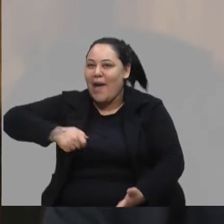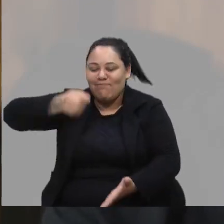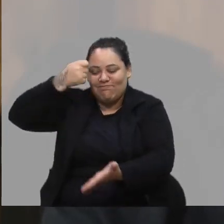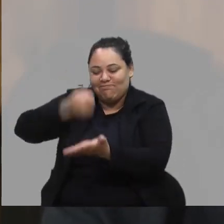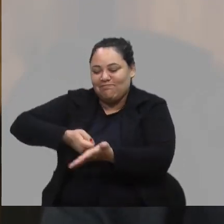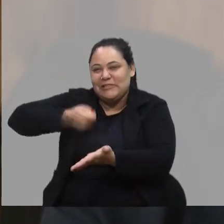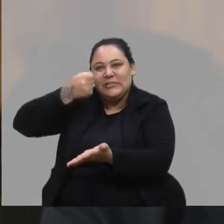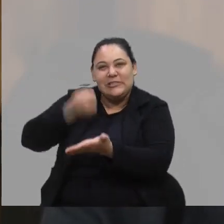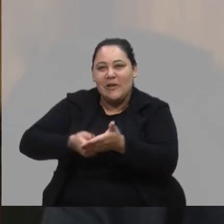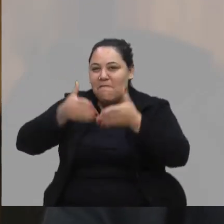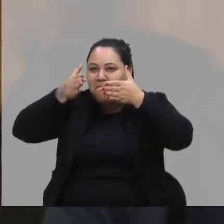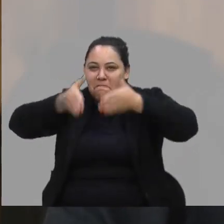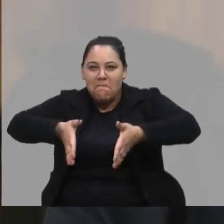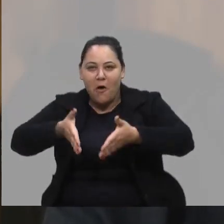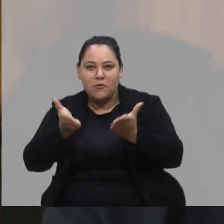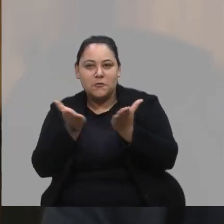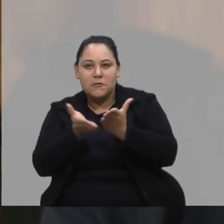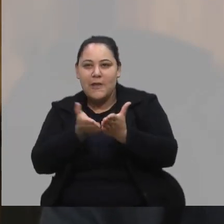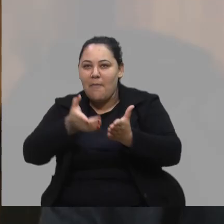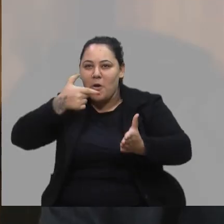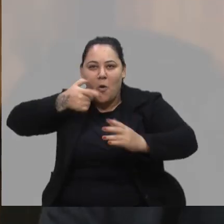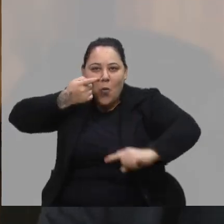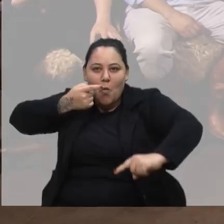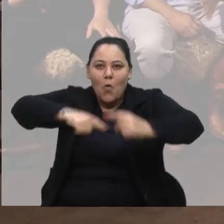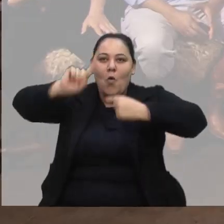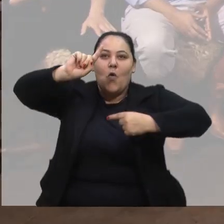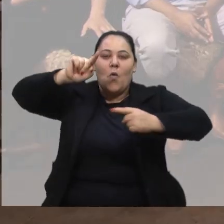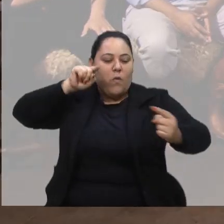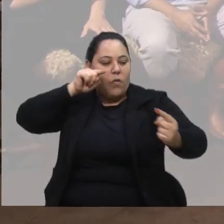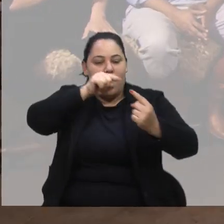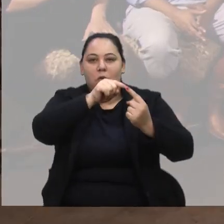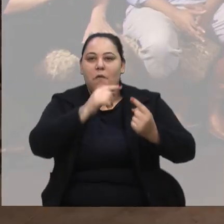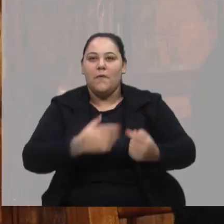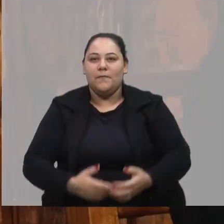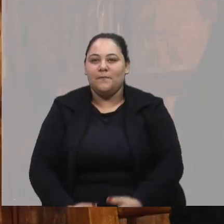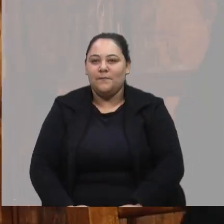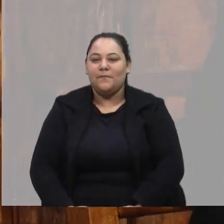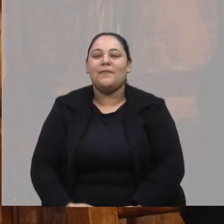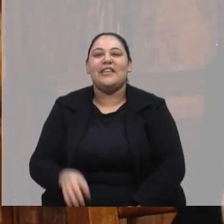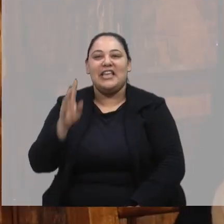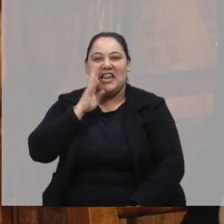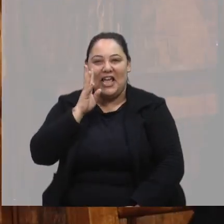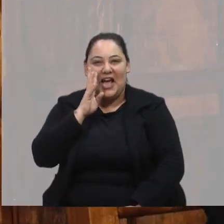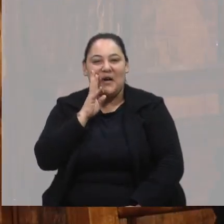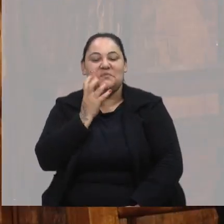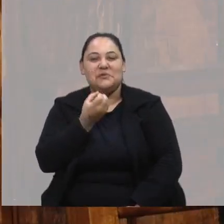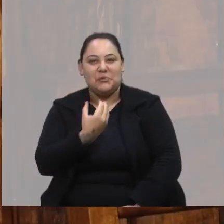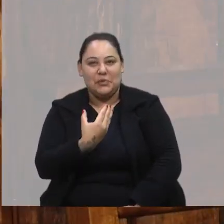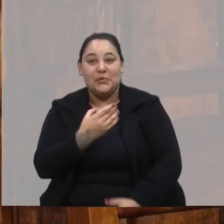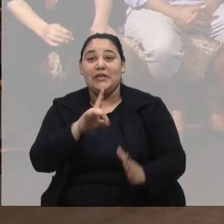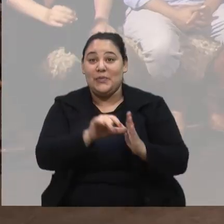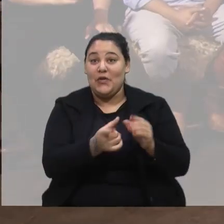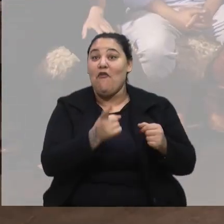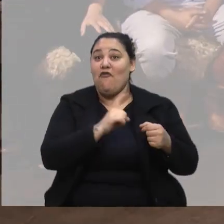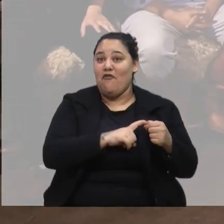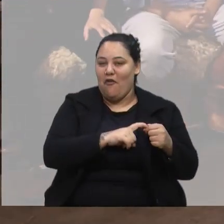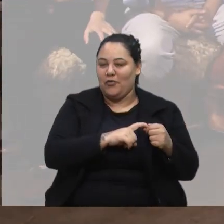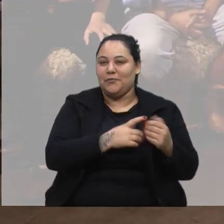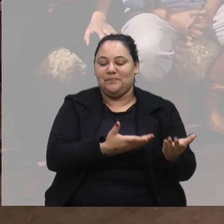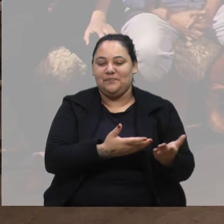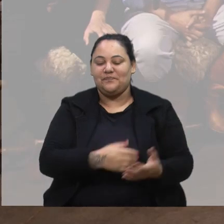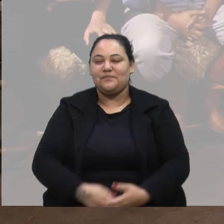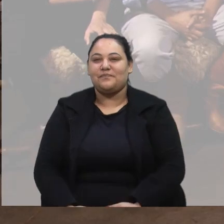foco, né? Tu estudar para chegar onde tu almeja realmente. Ai, que bacana, bem legal. Daqui a pouco eu volto aí em vocês.